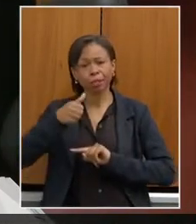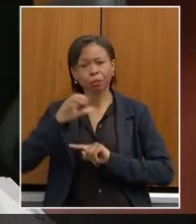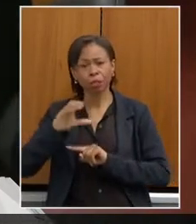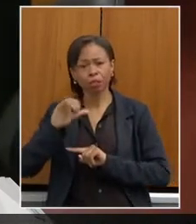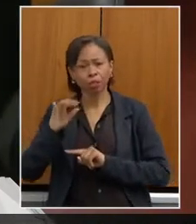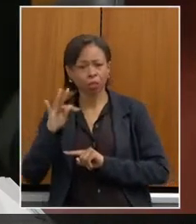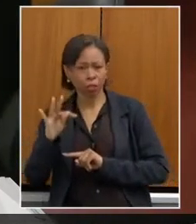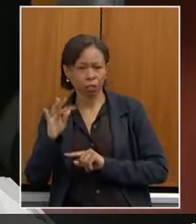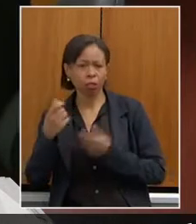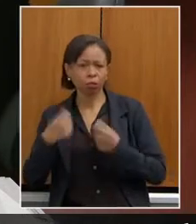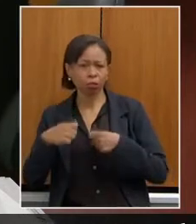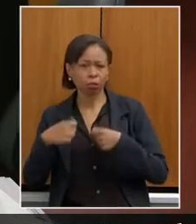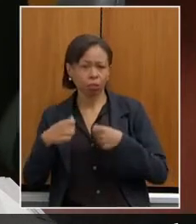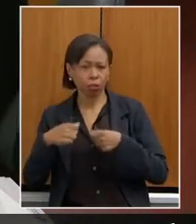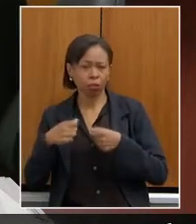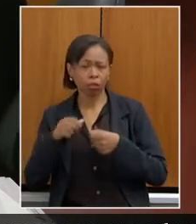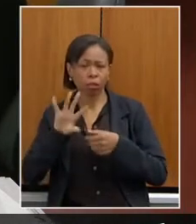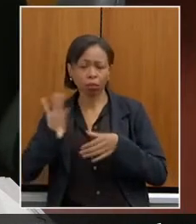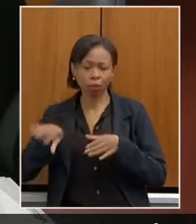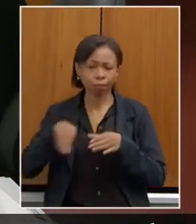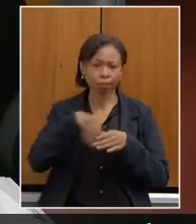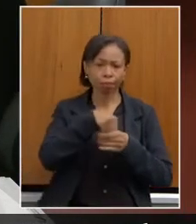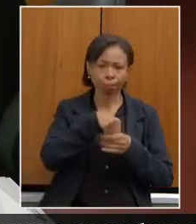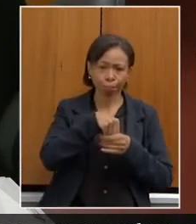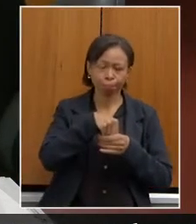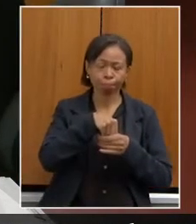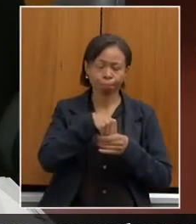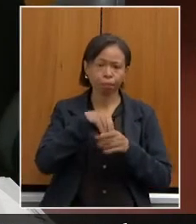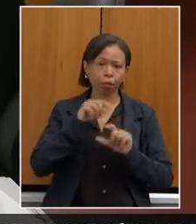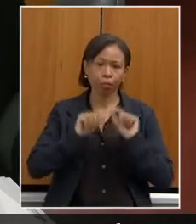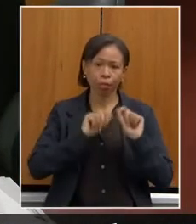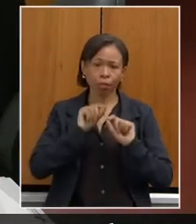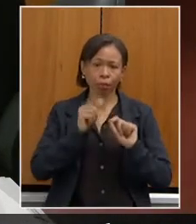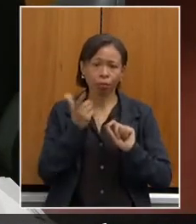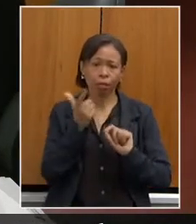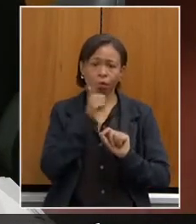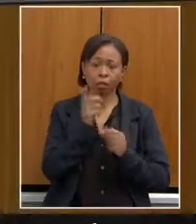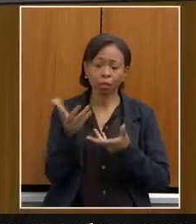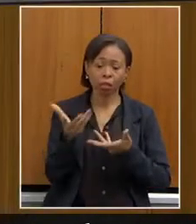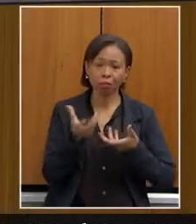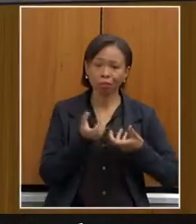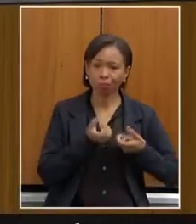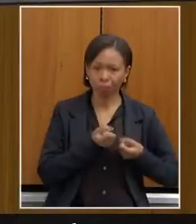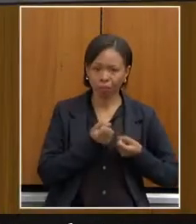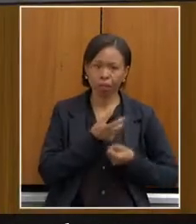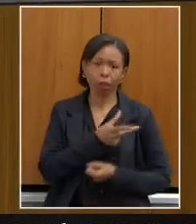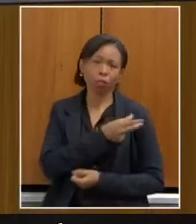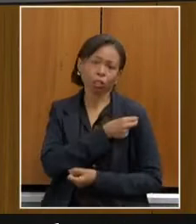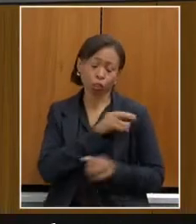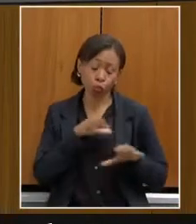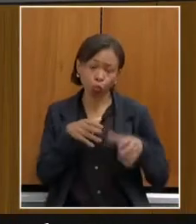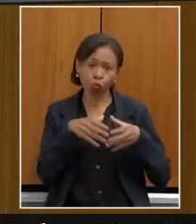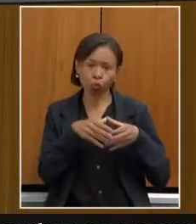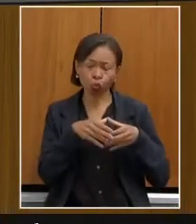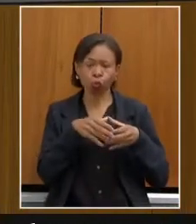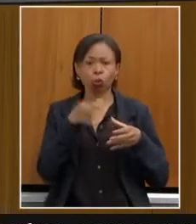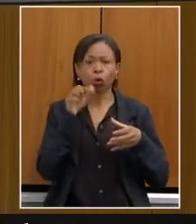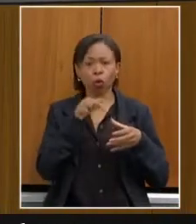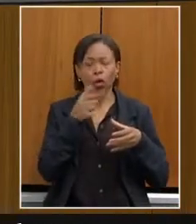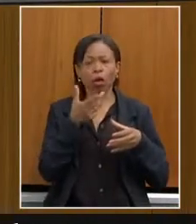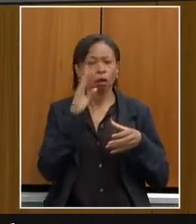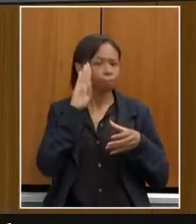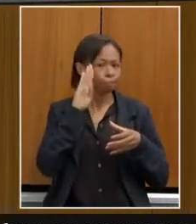e caso seja incluído para que receba vacina como grupo prioritário sou muito sensível à atuação